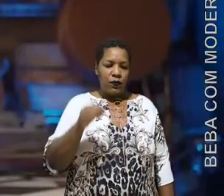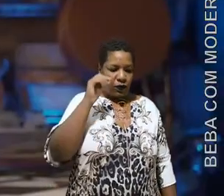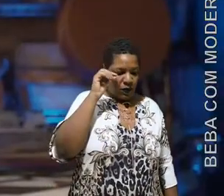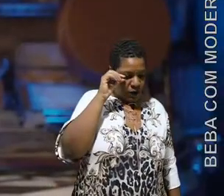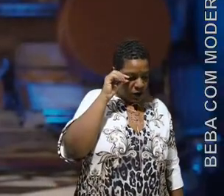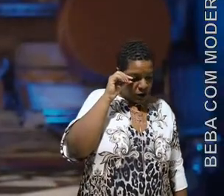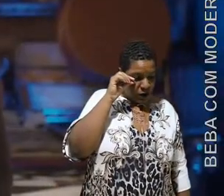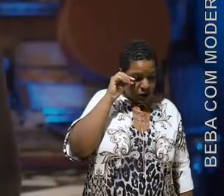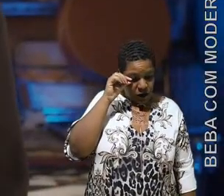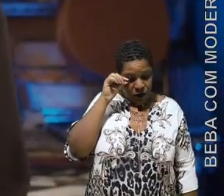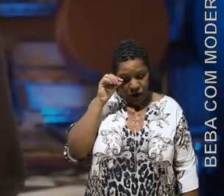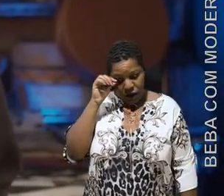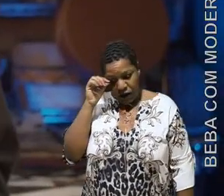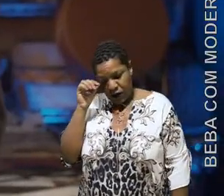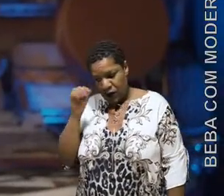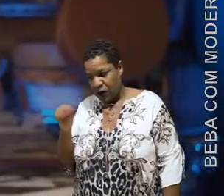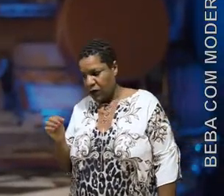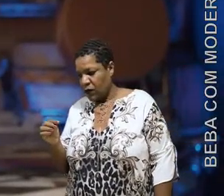a